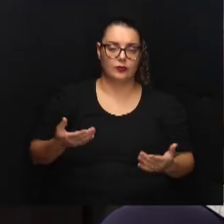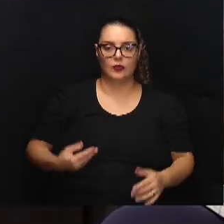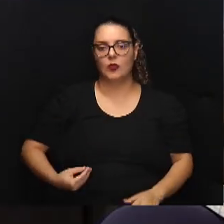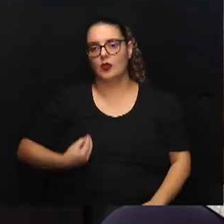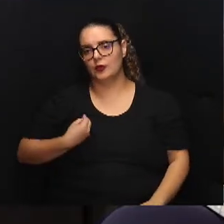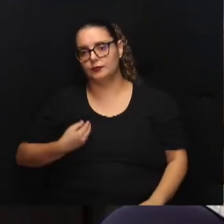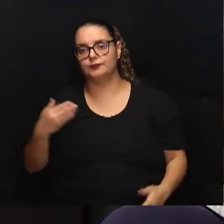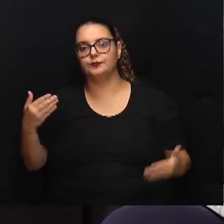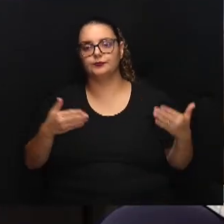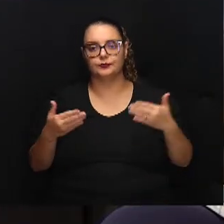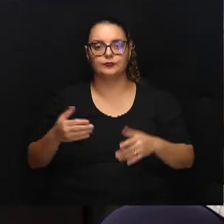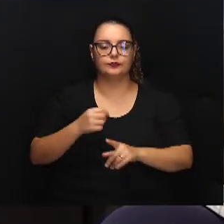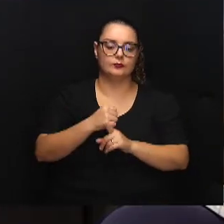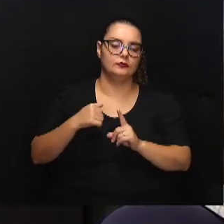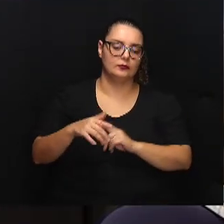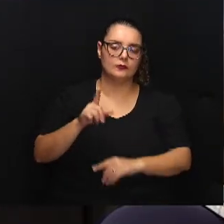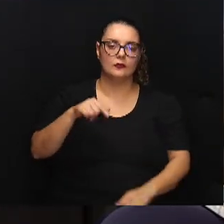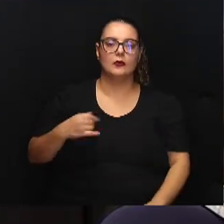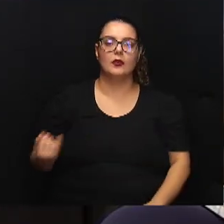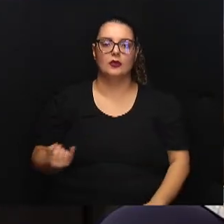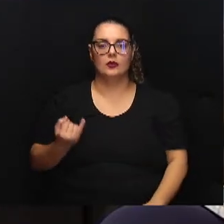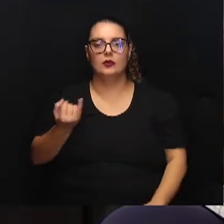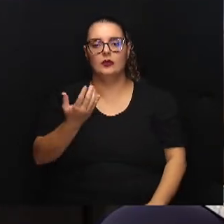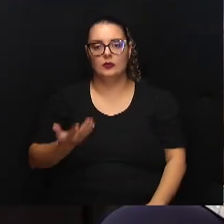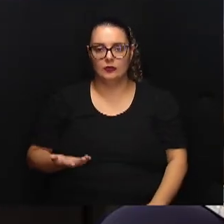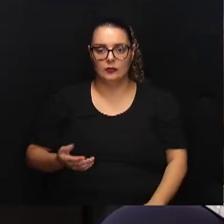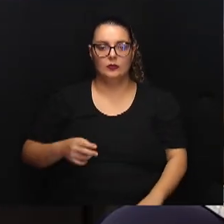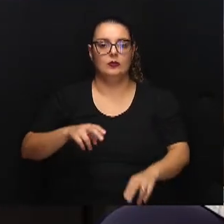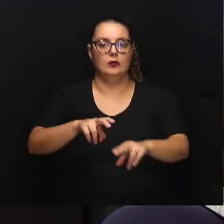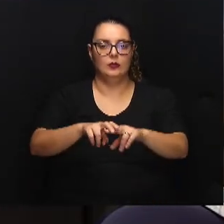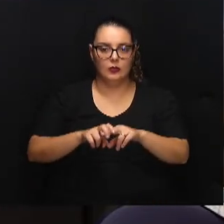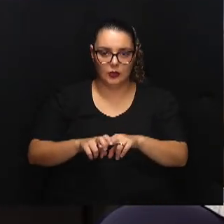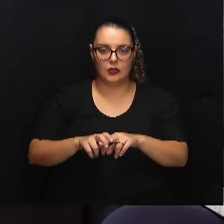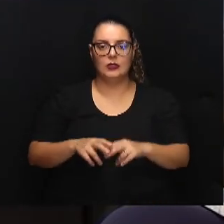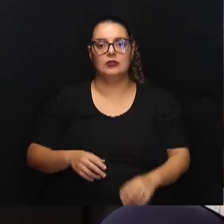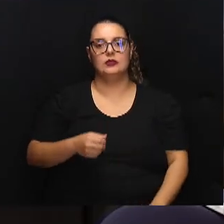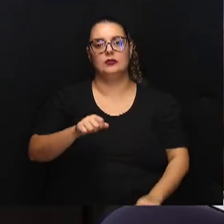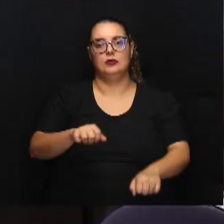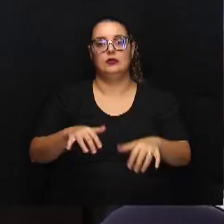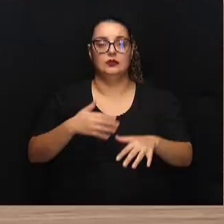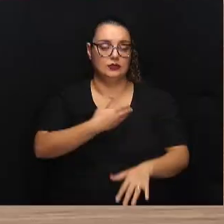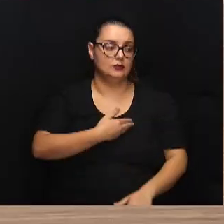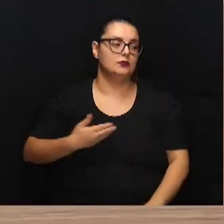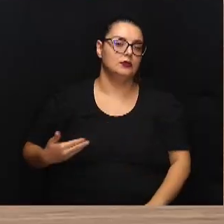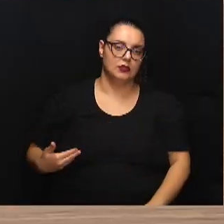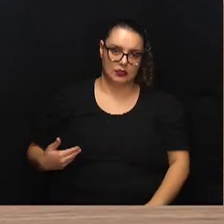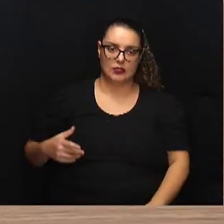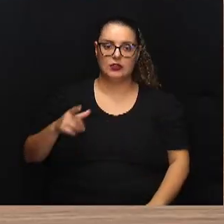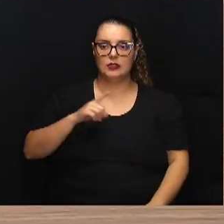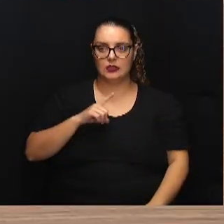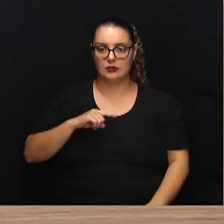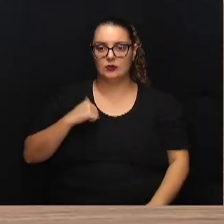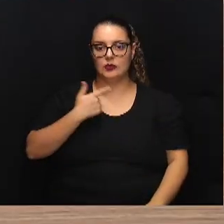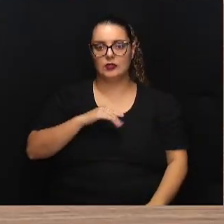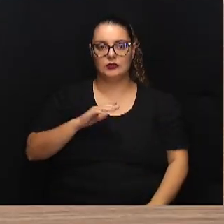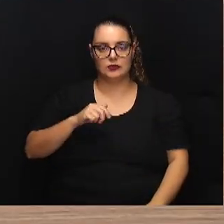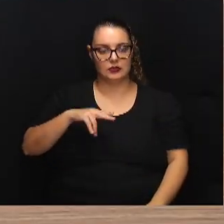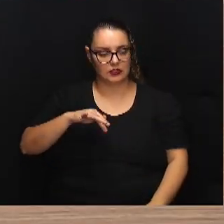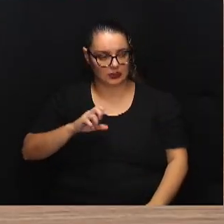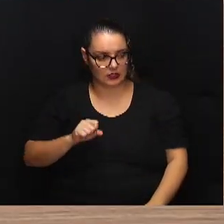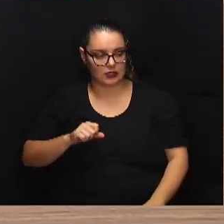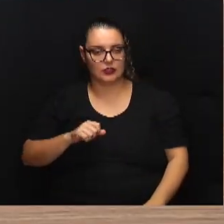e a participação da sociedade é fundamental. Por isso a audiência é pública e nós temos, além dos nossos canais de